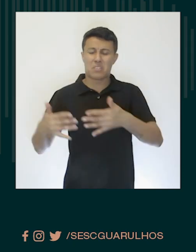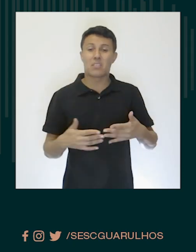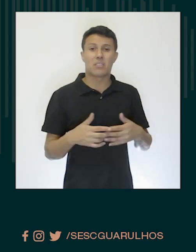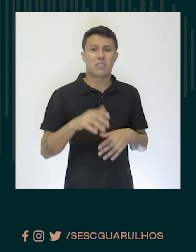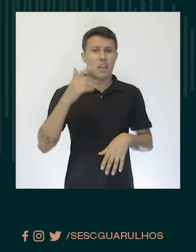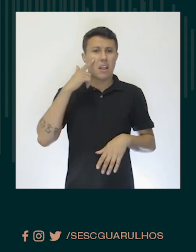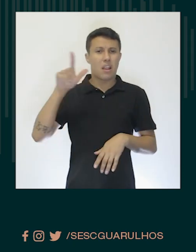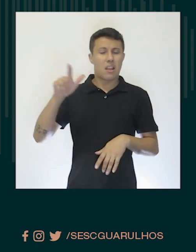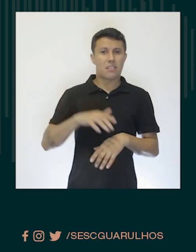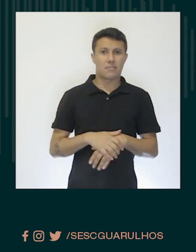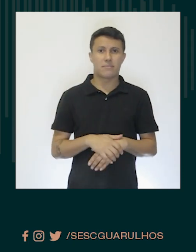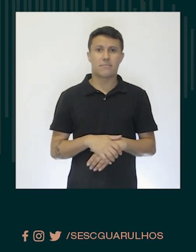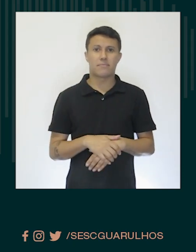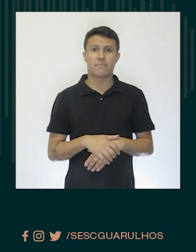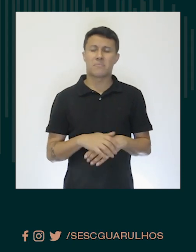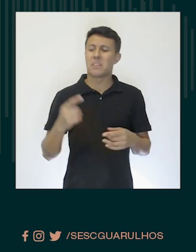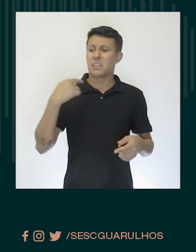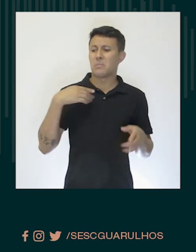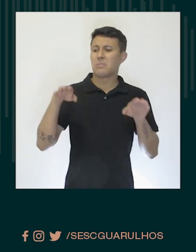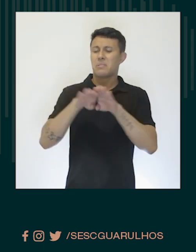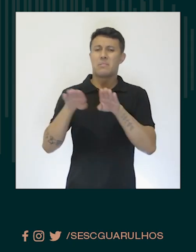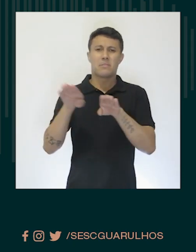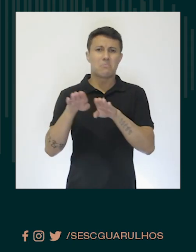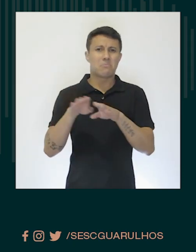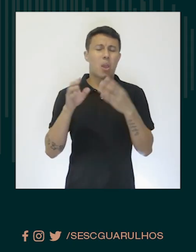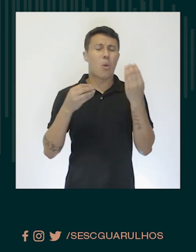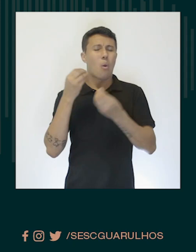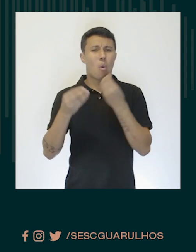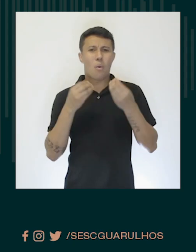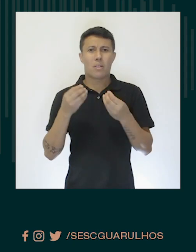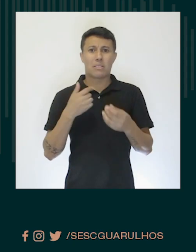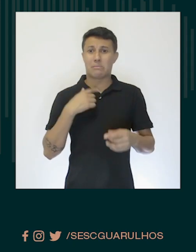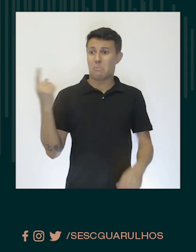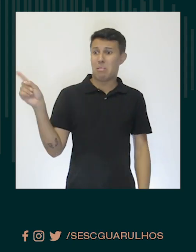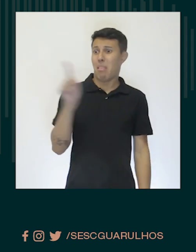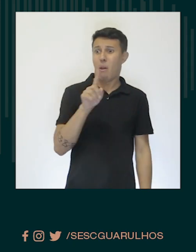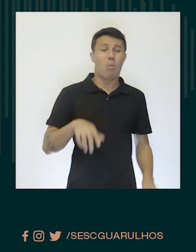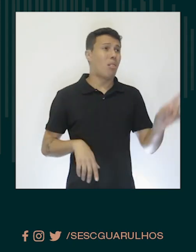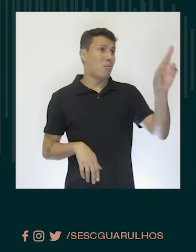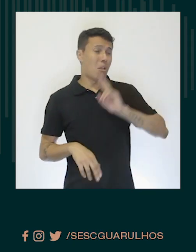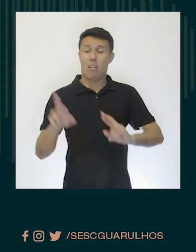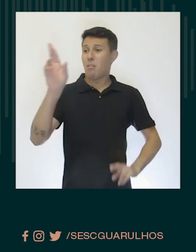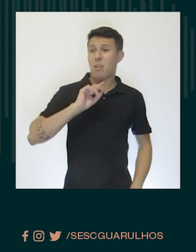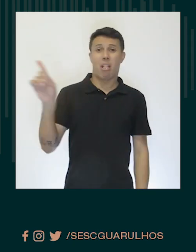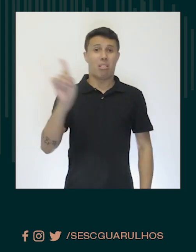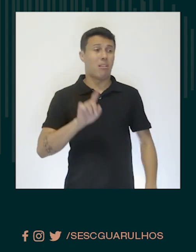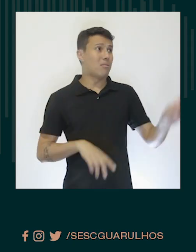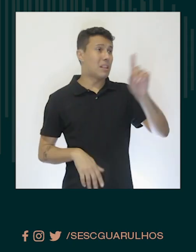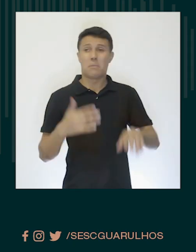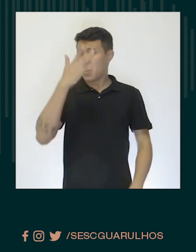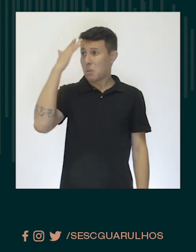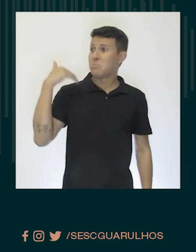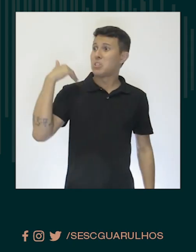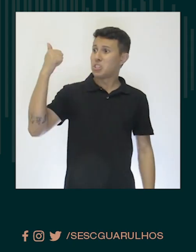fui eu que fiz essa, e eu também tô lidando com os nãos, tá ligado? Tem uma galera que me chamou para participar de